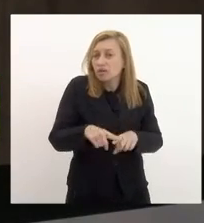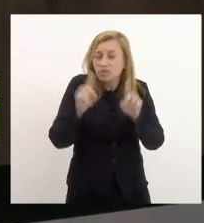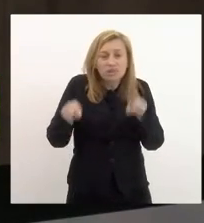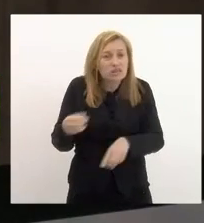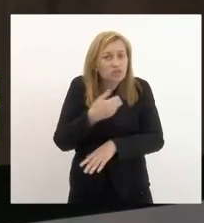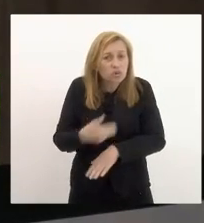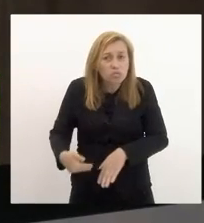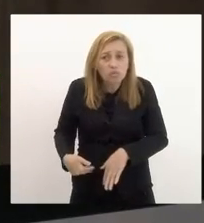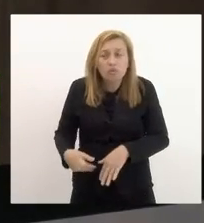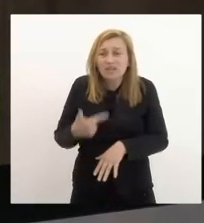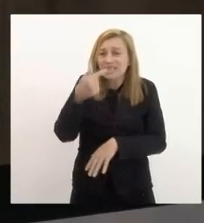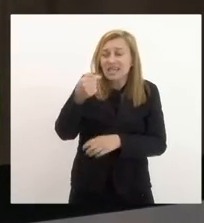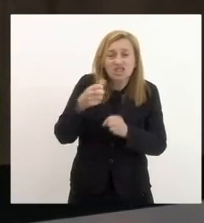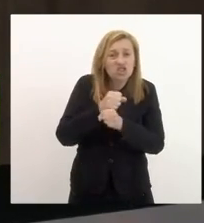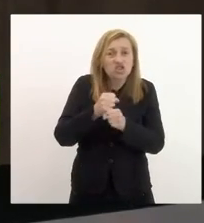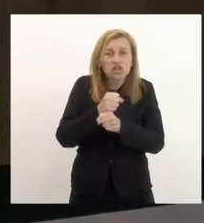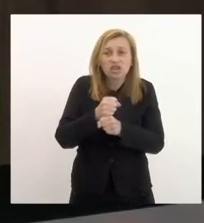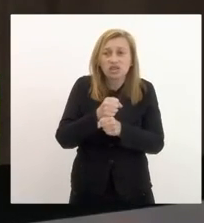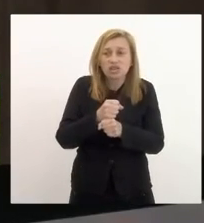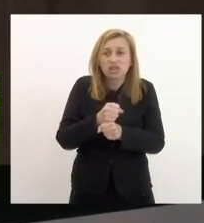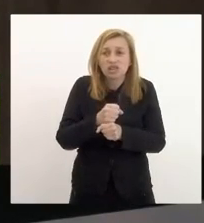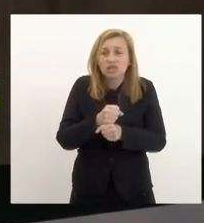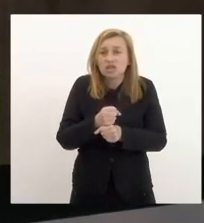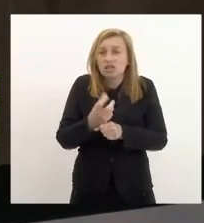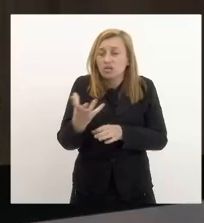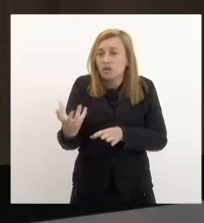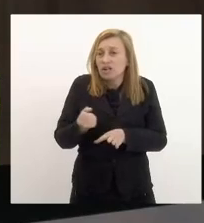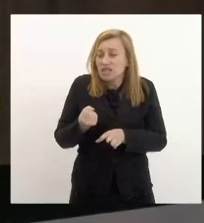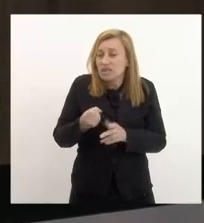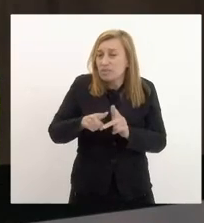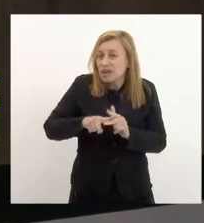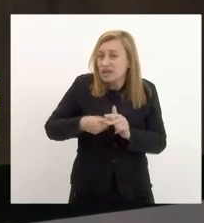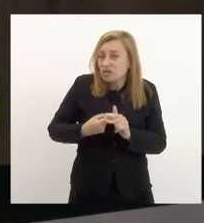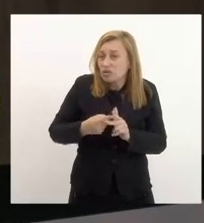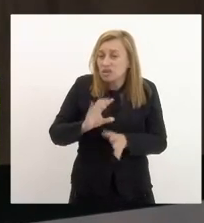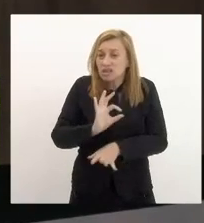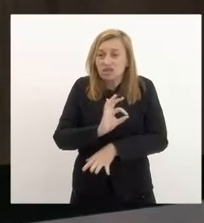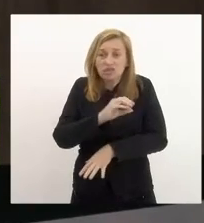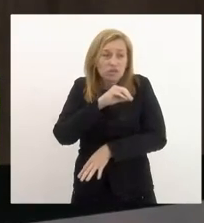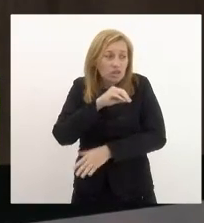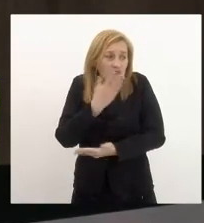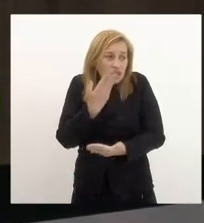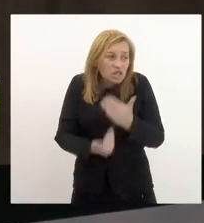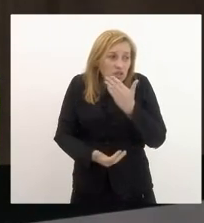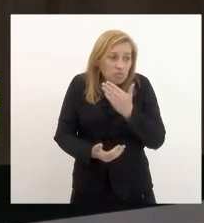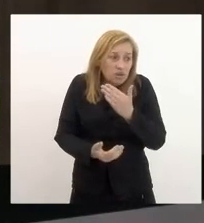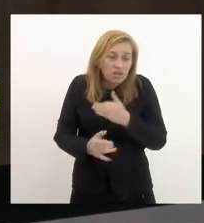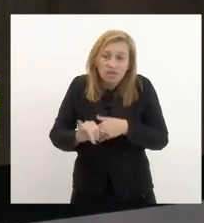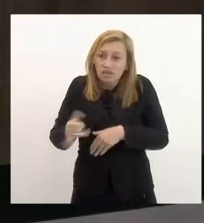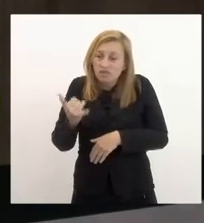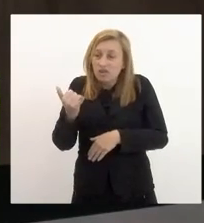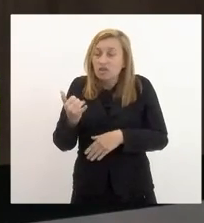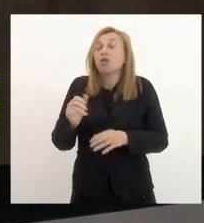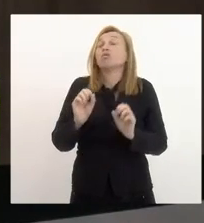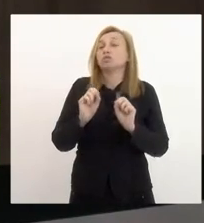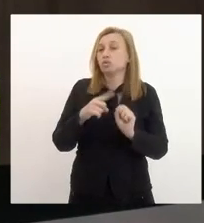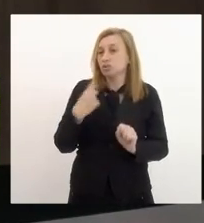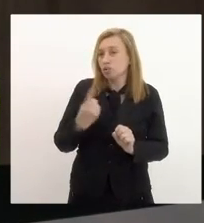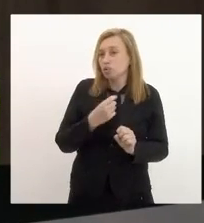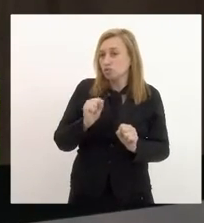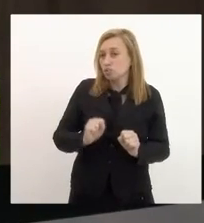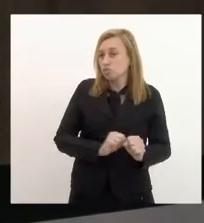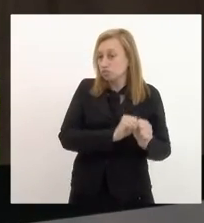servidores que estão há sete anos sem receber o reajuste das perdas em várias então nós poder